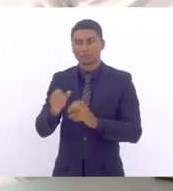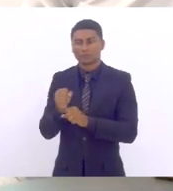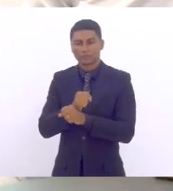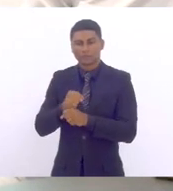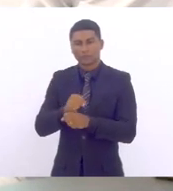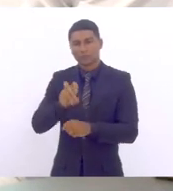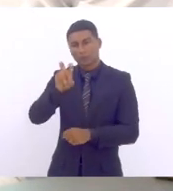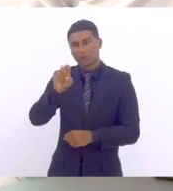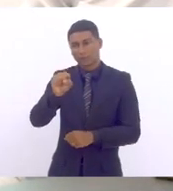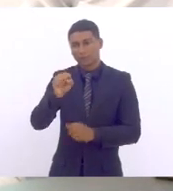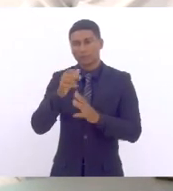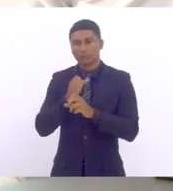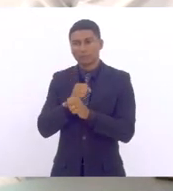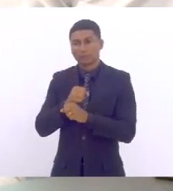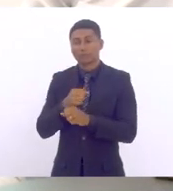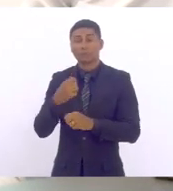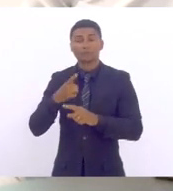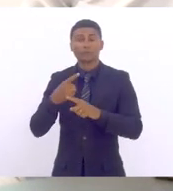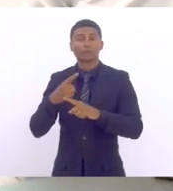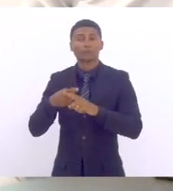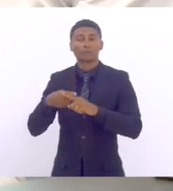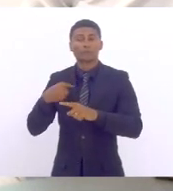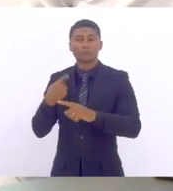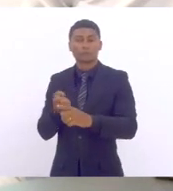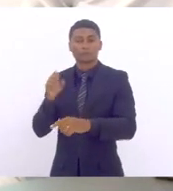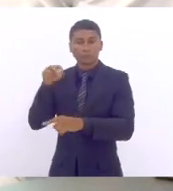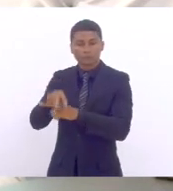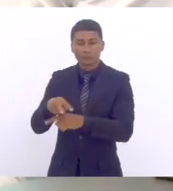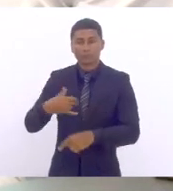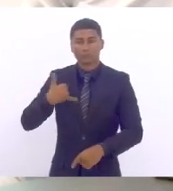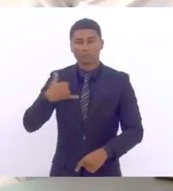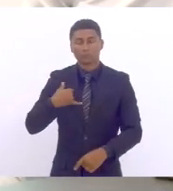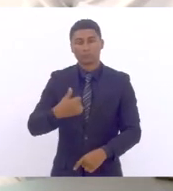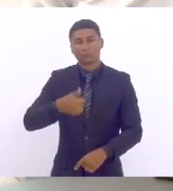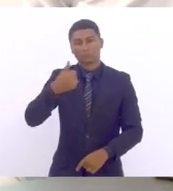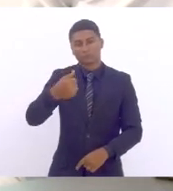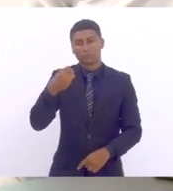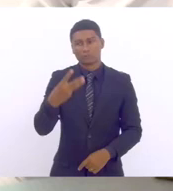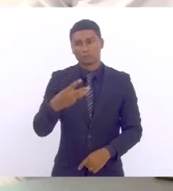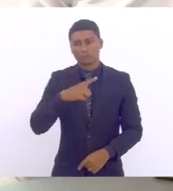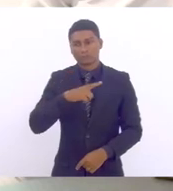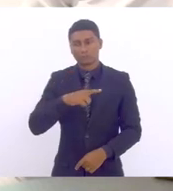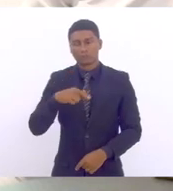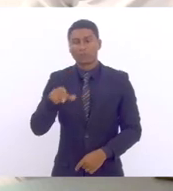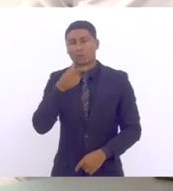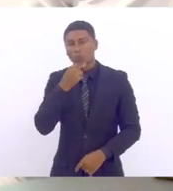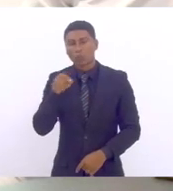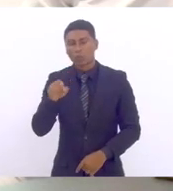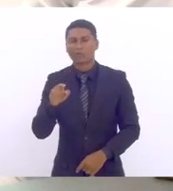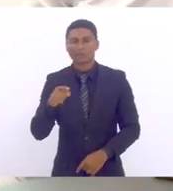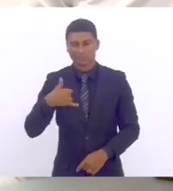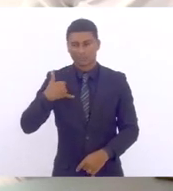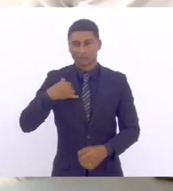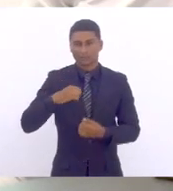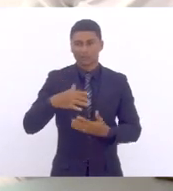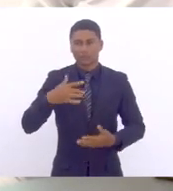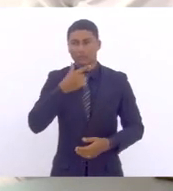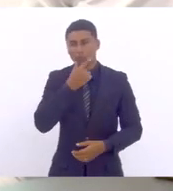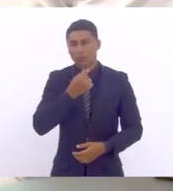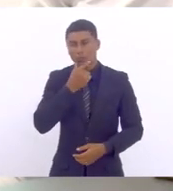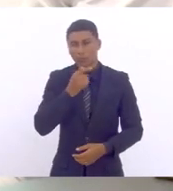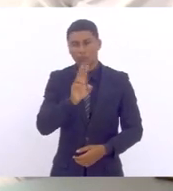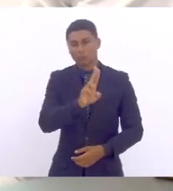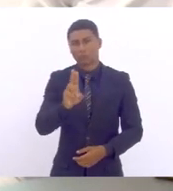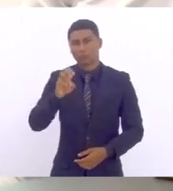hoje, porque eu cheguei na Young Flu com 13 anos de idade e tinha um senhor lá chamado Sr. Armando, que muitos, o